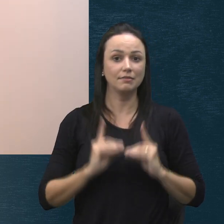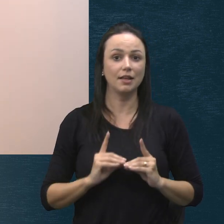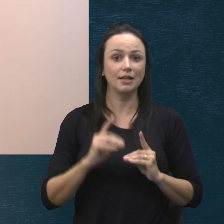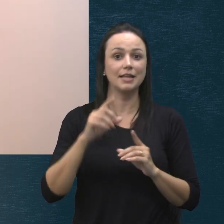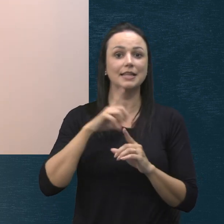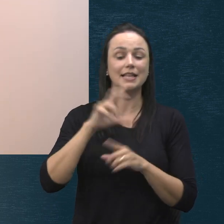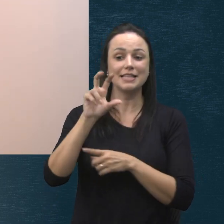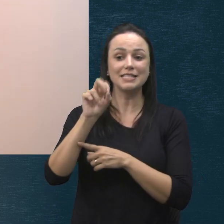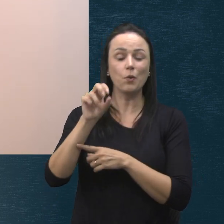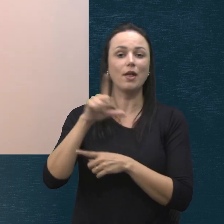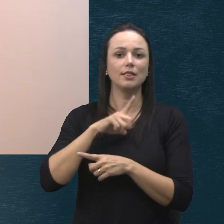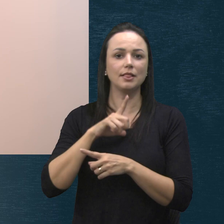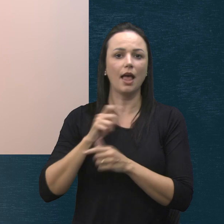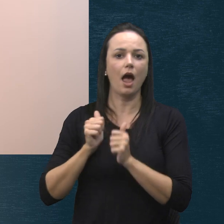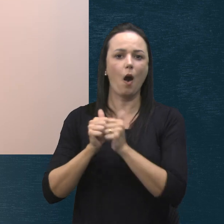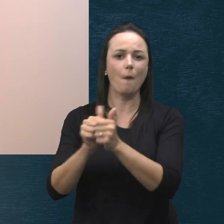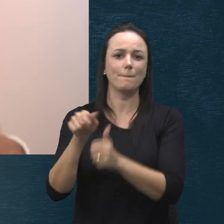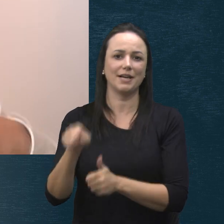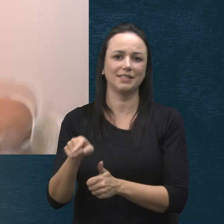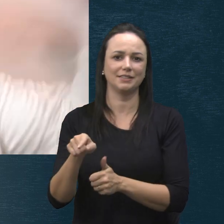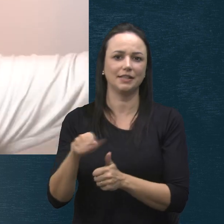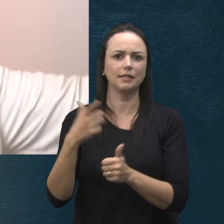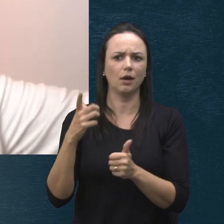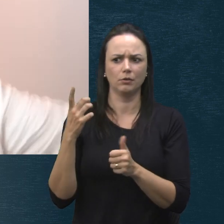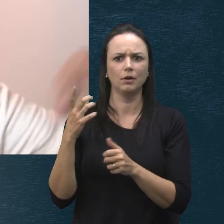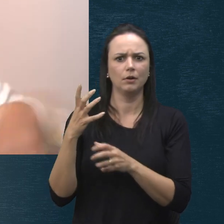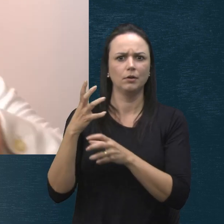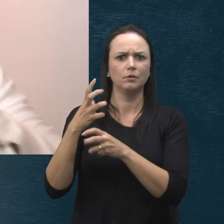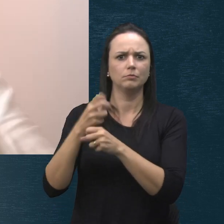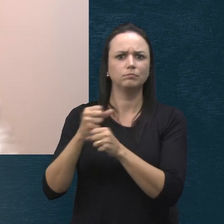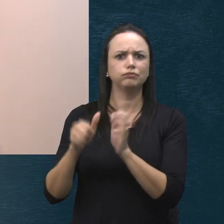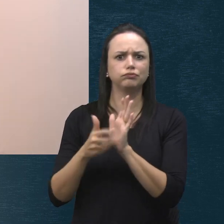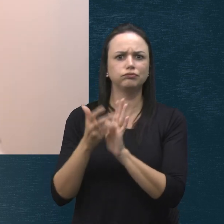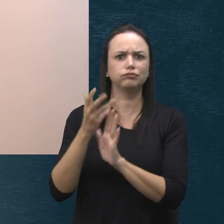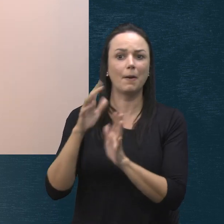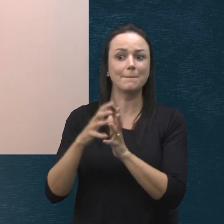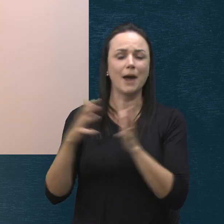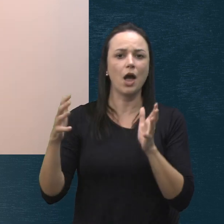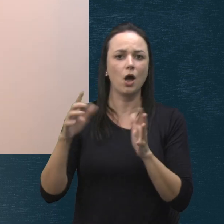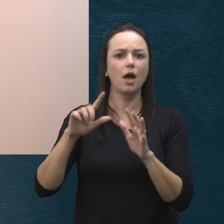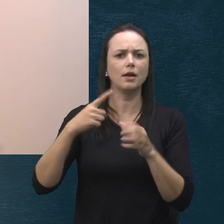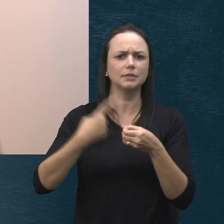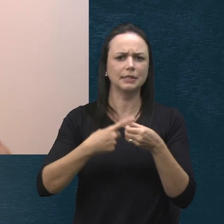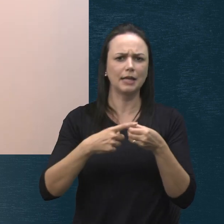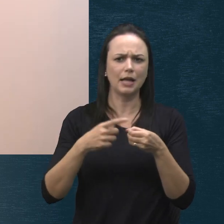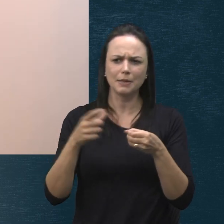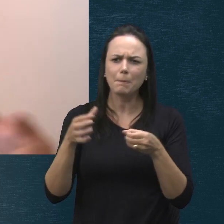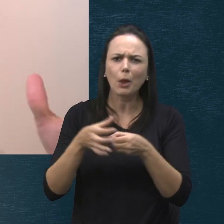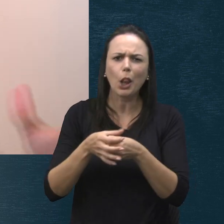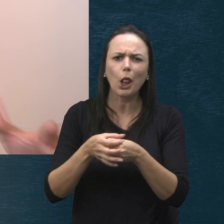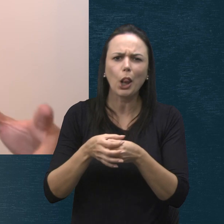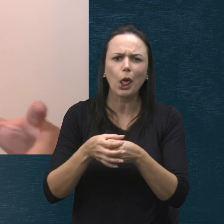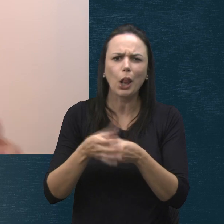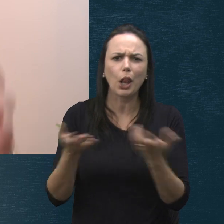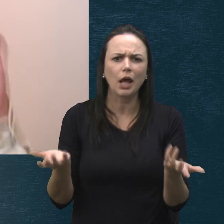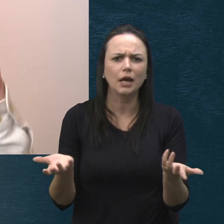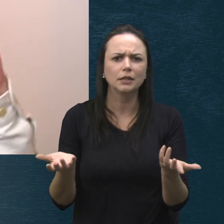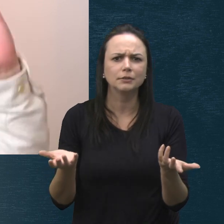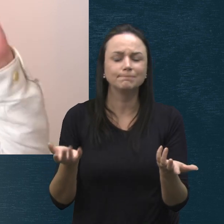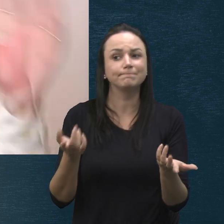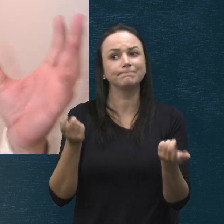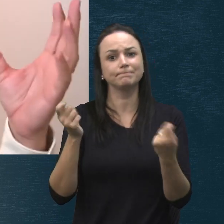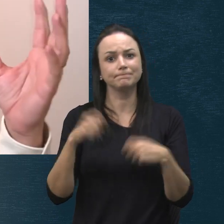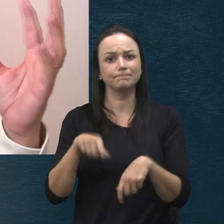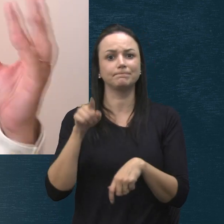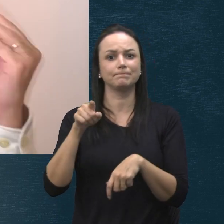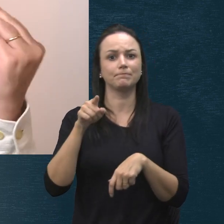Ou seja, a proporção de alunos nessa escola é muito maior e era uma cidade pequena. Depois eu perguntei qual é a cidade, uma cidade pequena. Provavelmente é isso. A escola